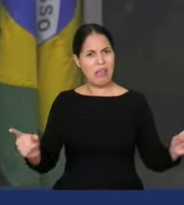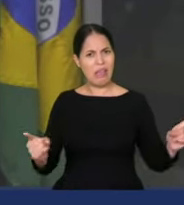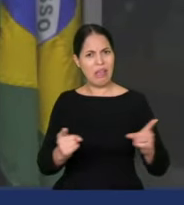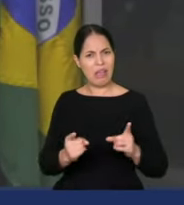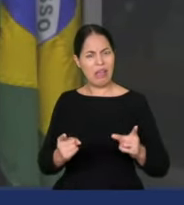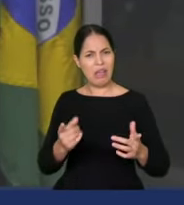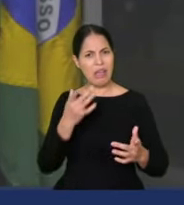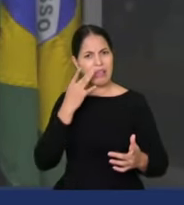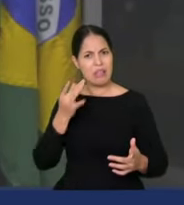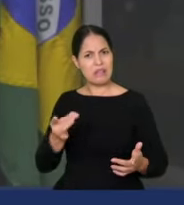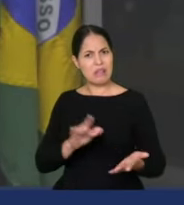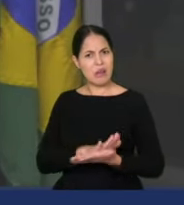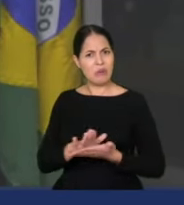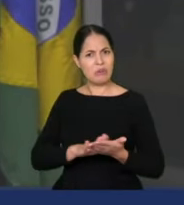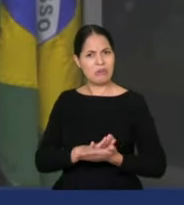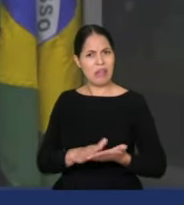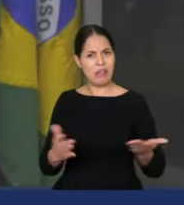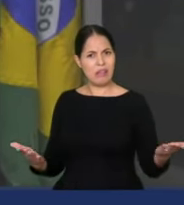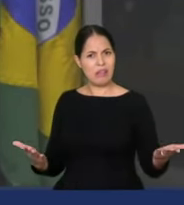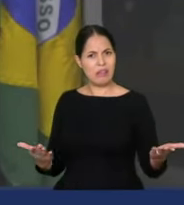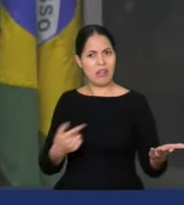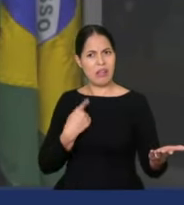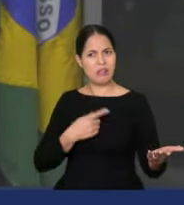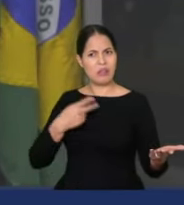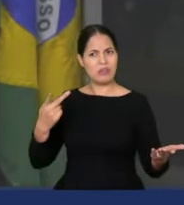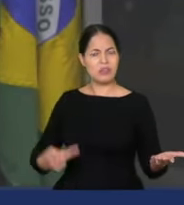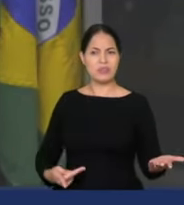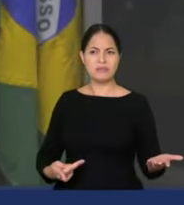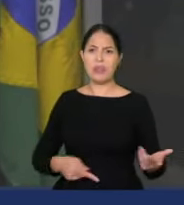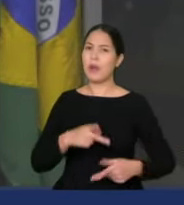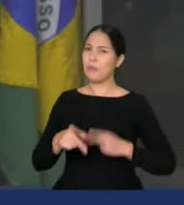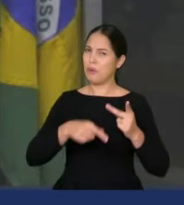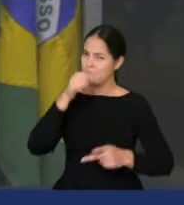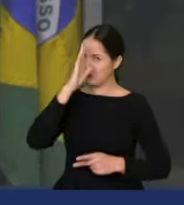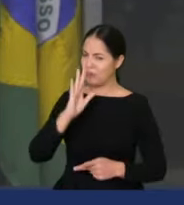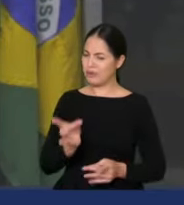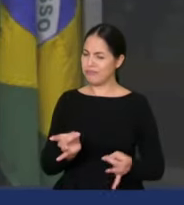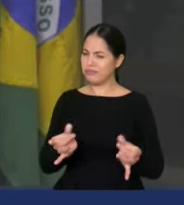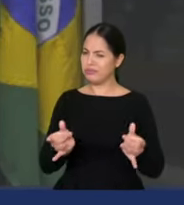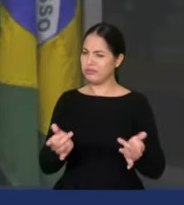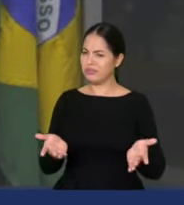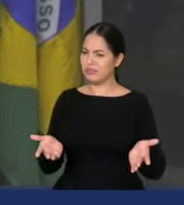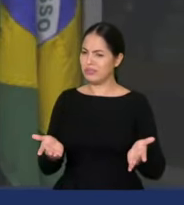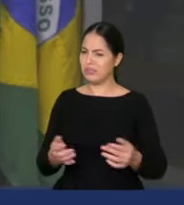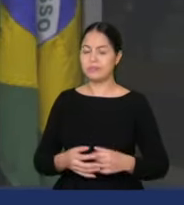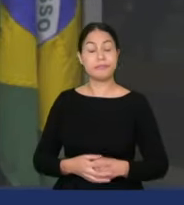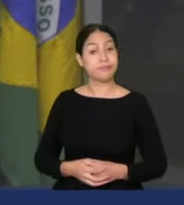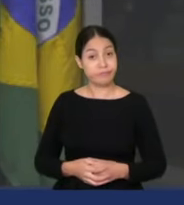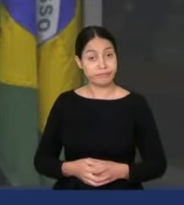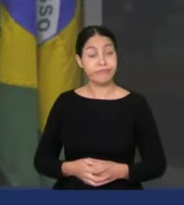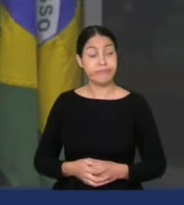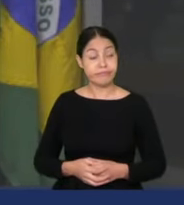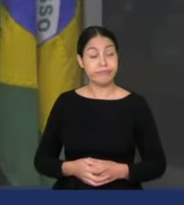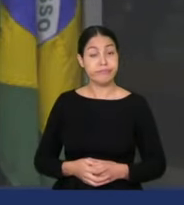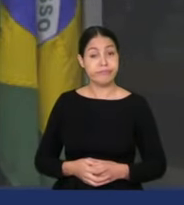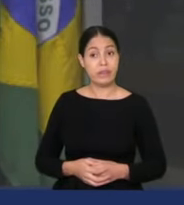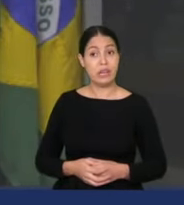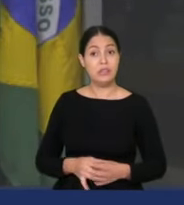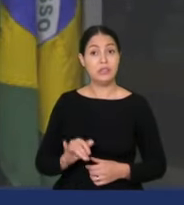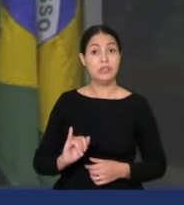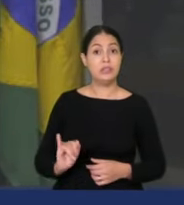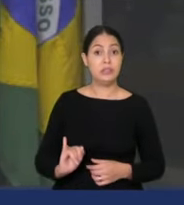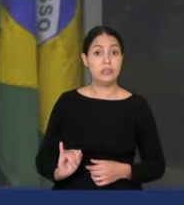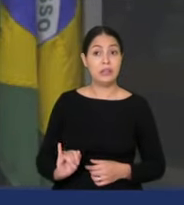dado, não só a esse Parlamento, mas também ao povo brasileiro. Vem sistematicamente reduzindo o imposto de